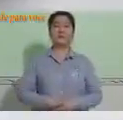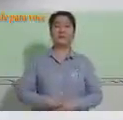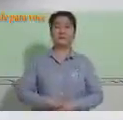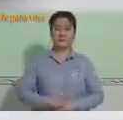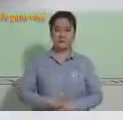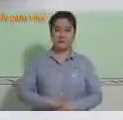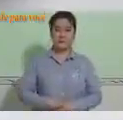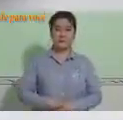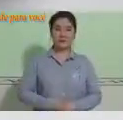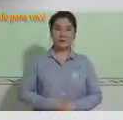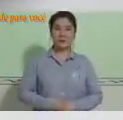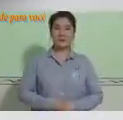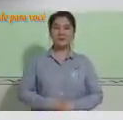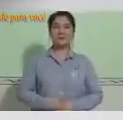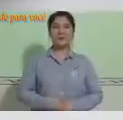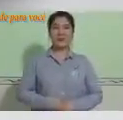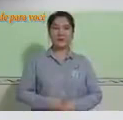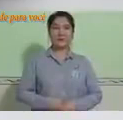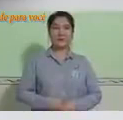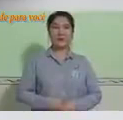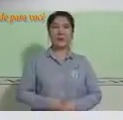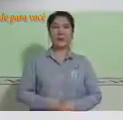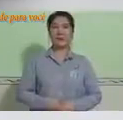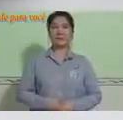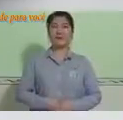Saiba mais sobre este tipo da vacina.